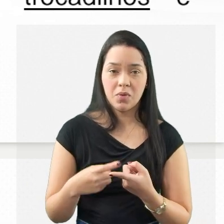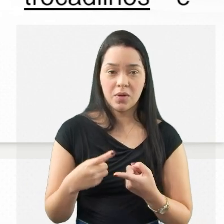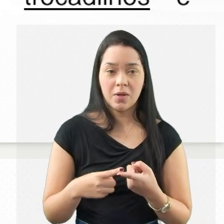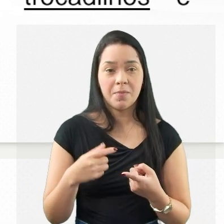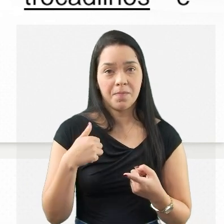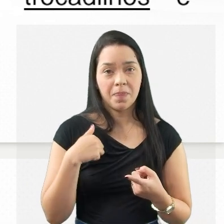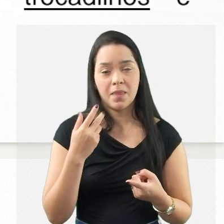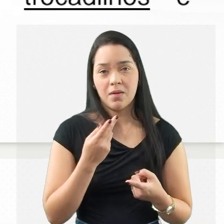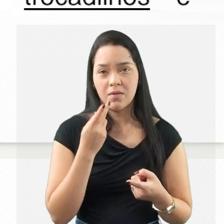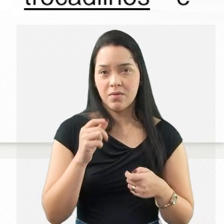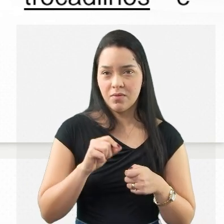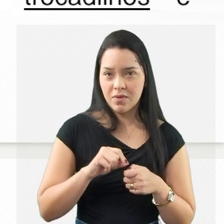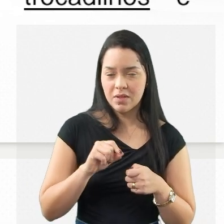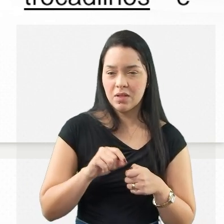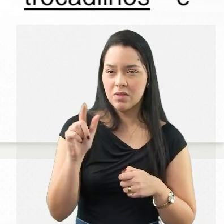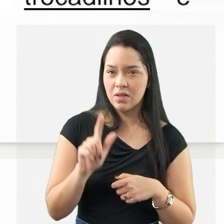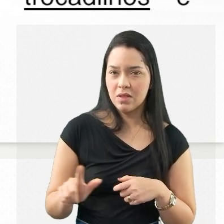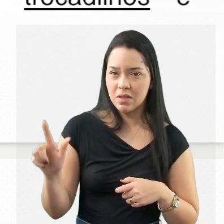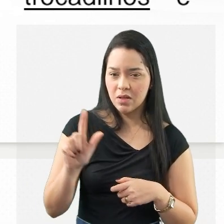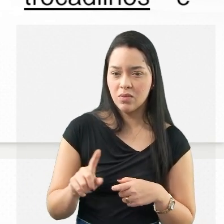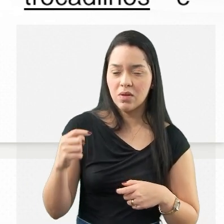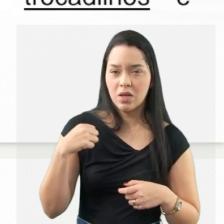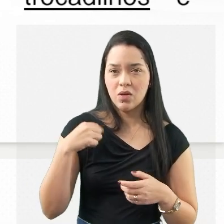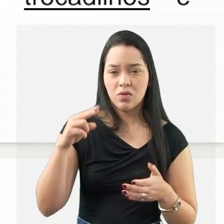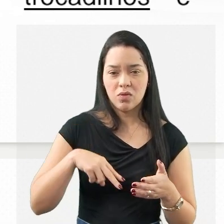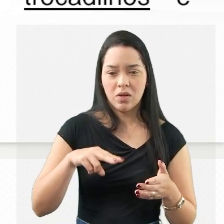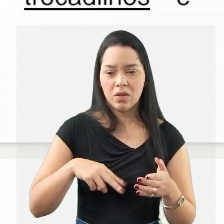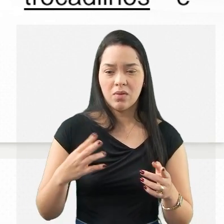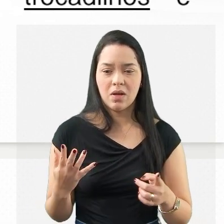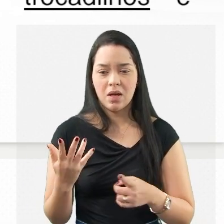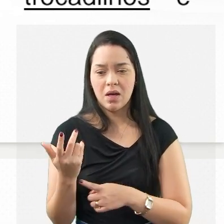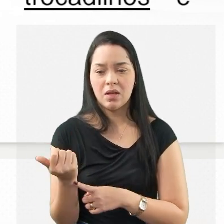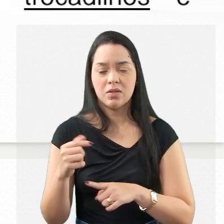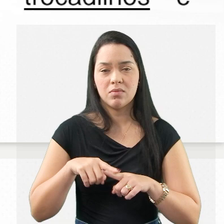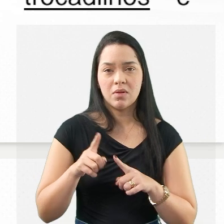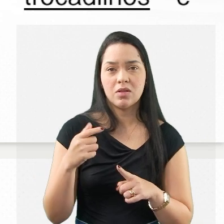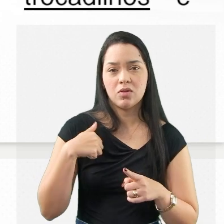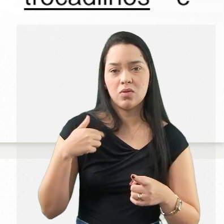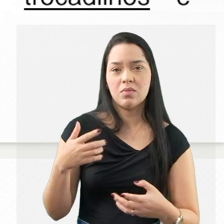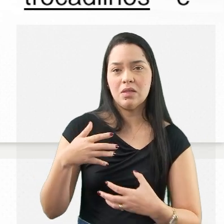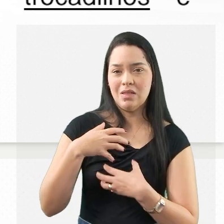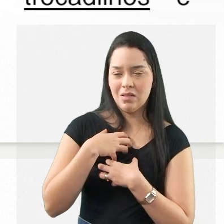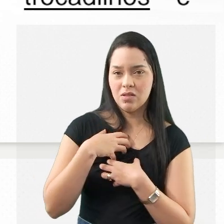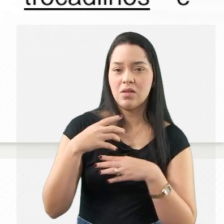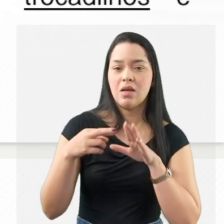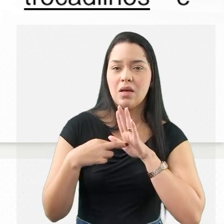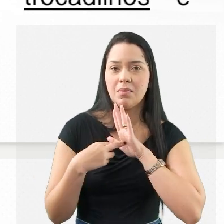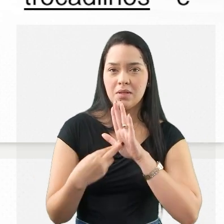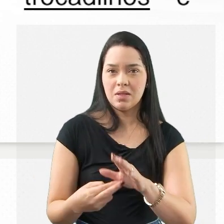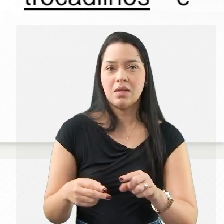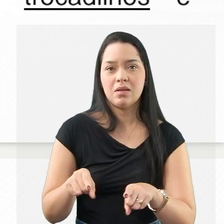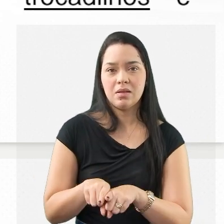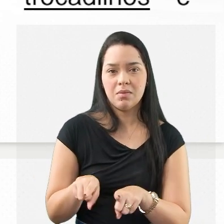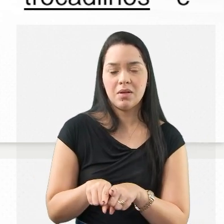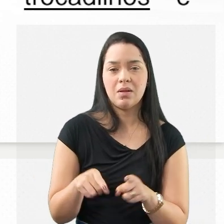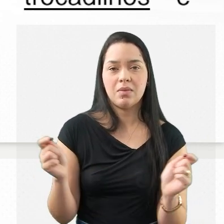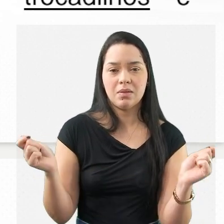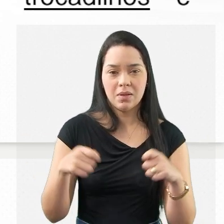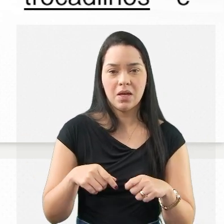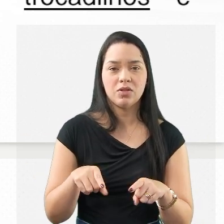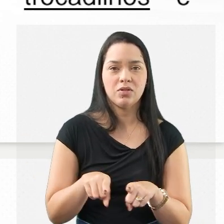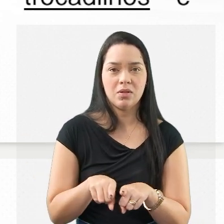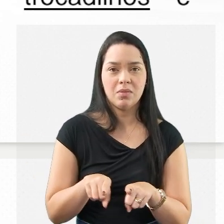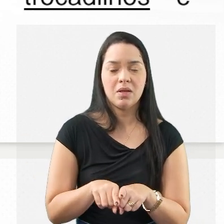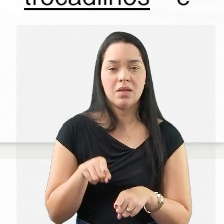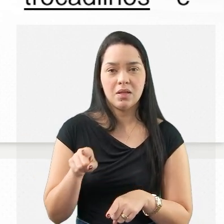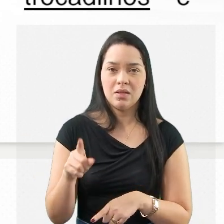estou fazendo a leitura de literatura, eu estou lendo arte, mas de alguma forma eu estou me sentindo representada no sentido da possibilidade